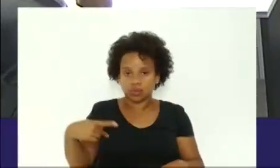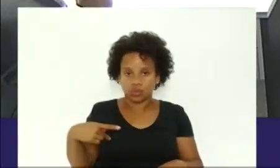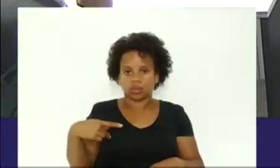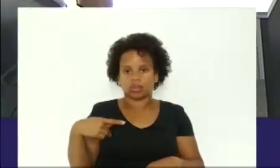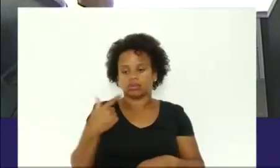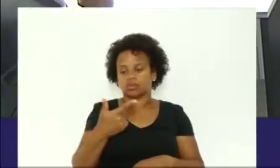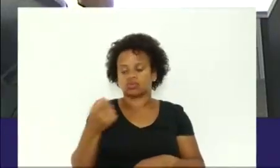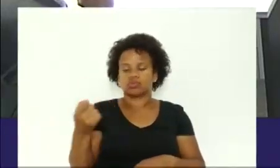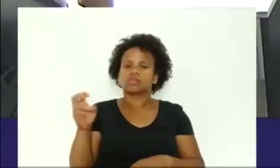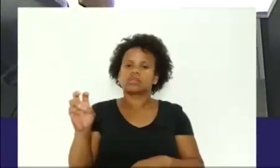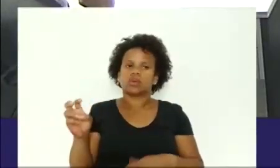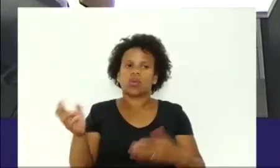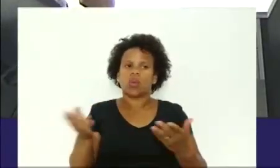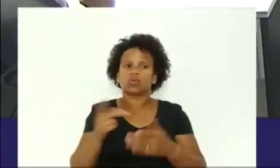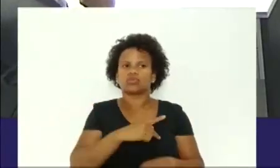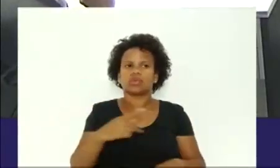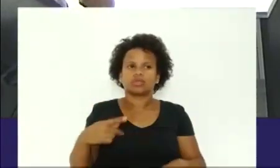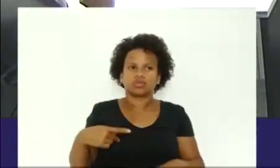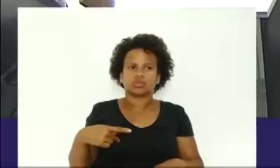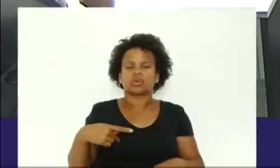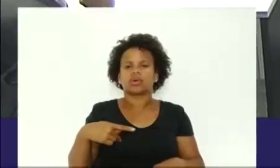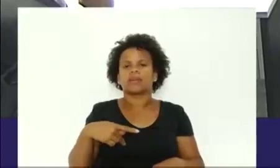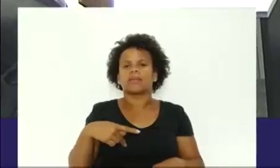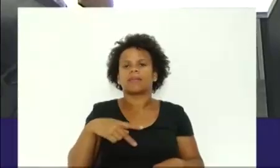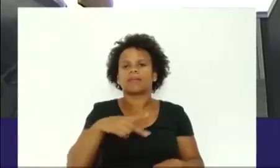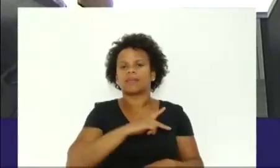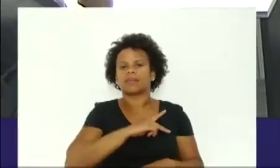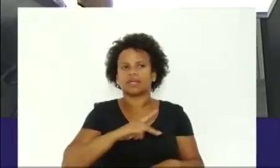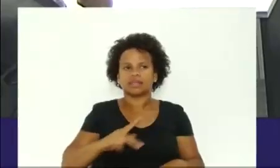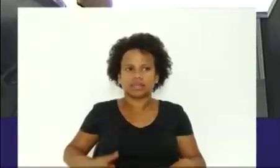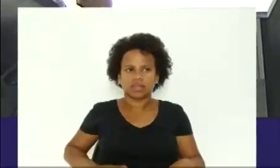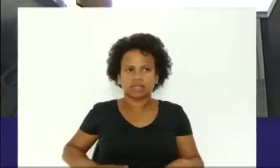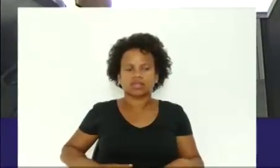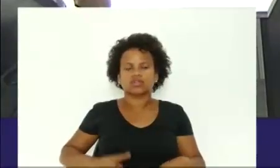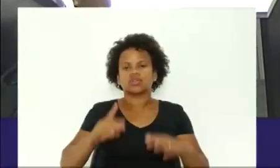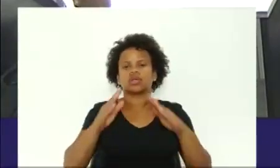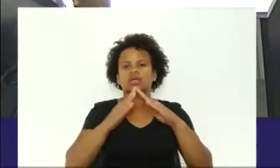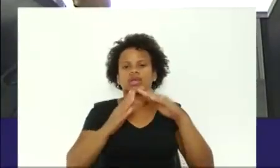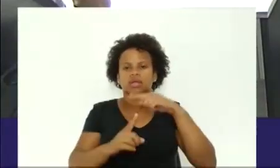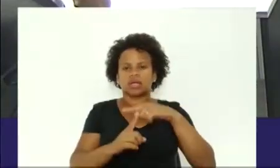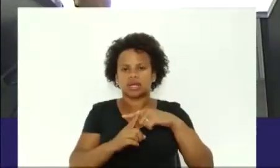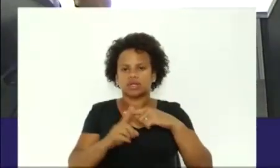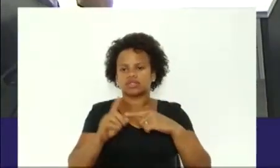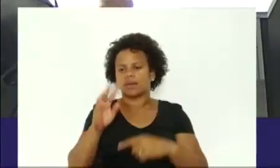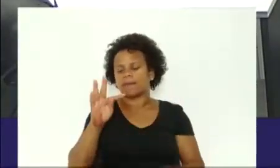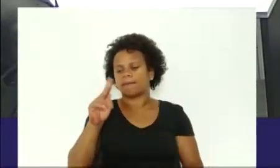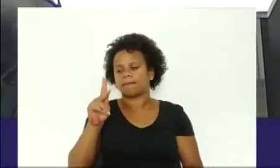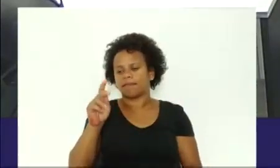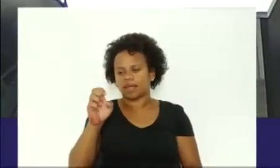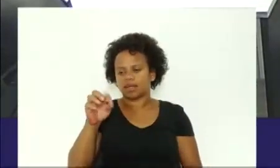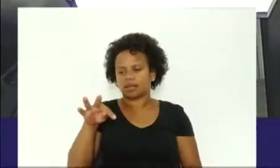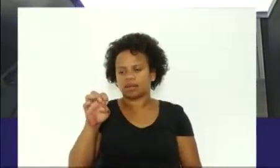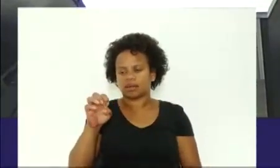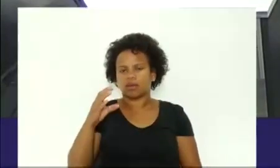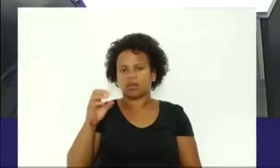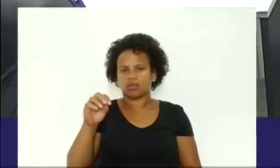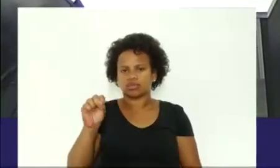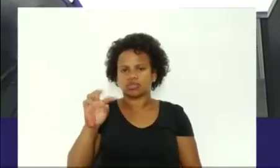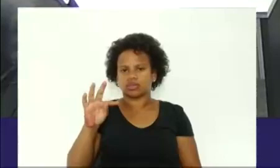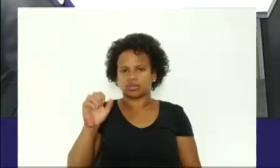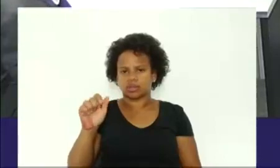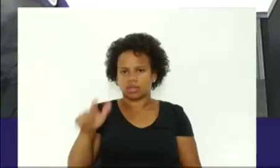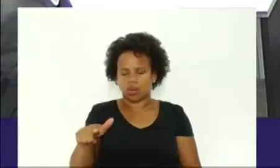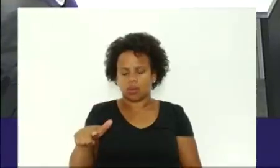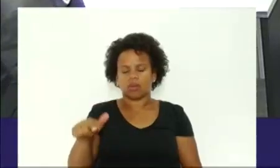como pastora presidente da Igreja Evangélica Pentecostal Casa do Oleiro, que possui 2 congregações em Botucatu.